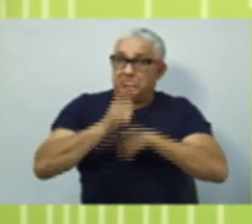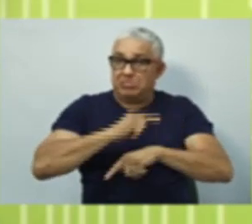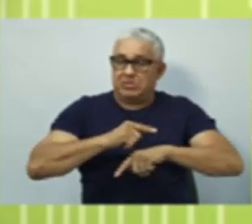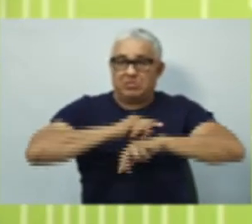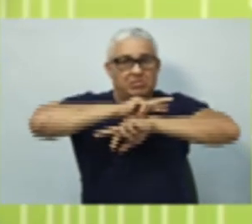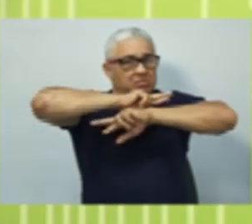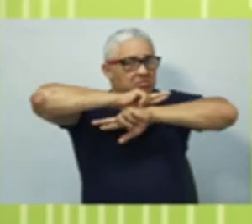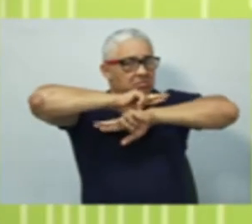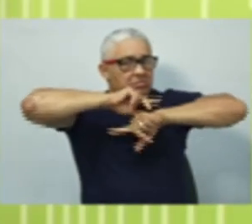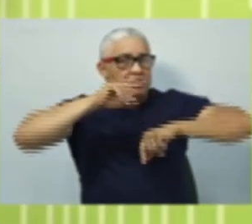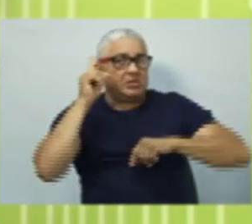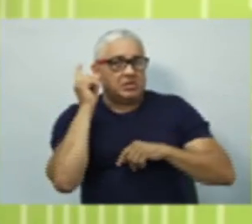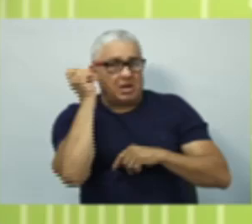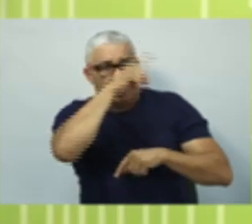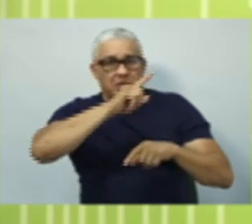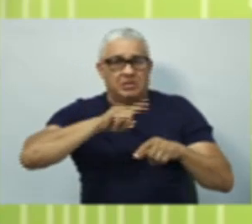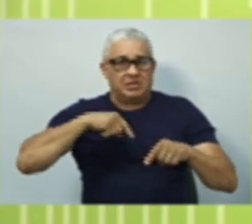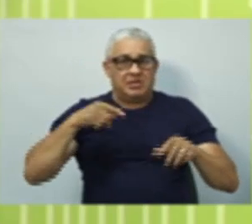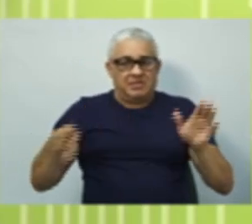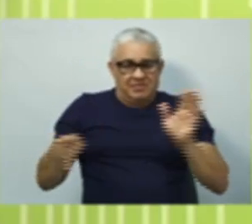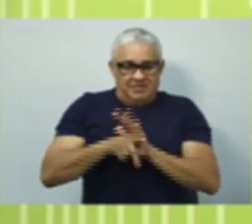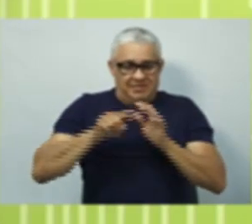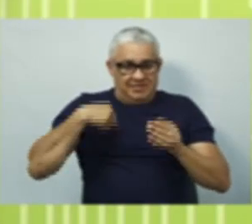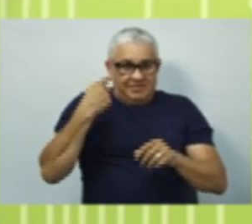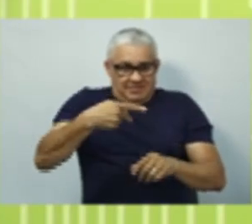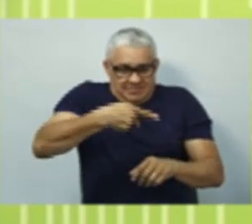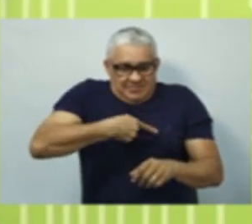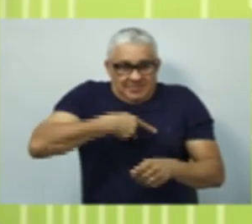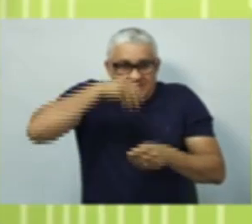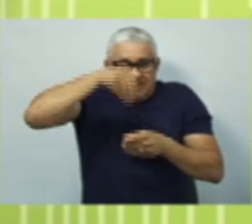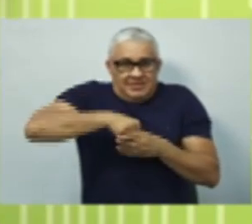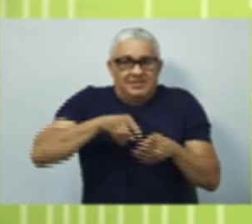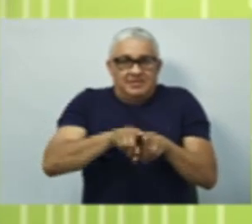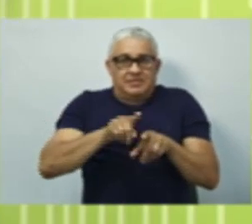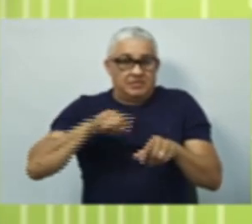nós mesmos. Nós falamos lá na nossa primeira aula que nós